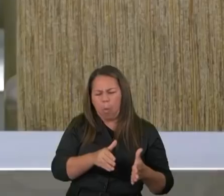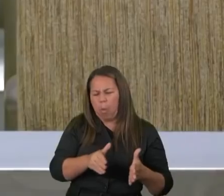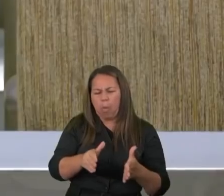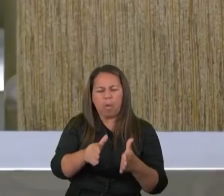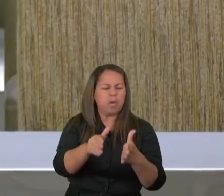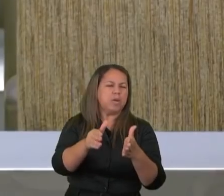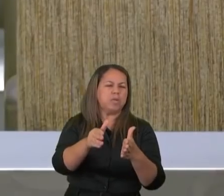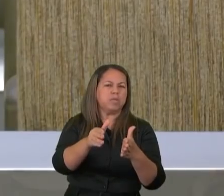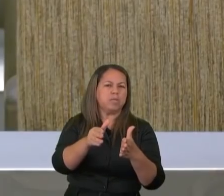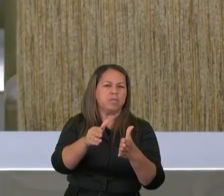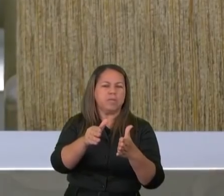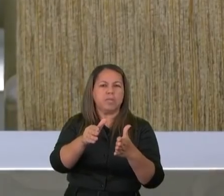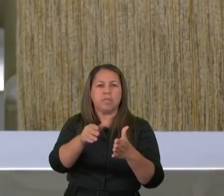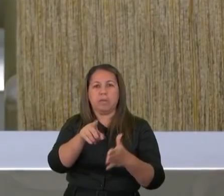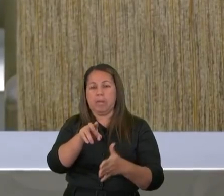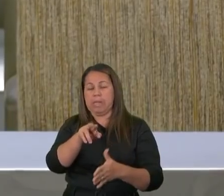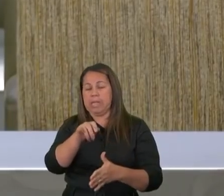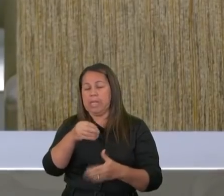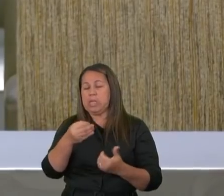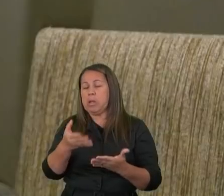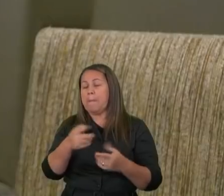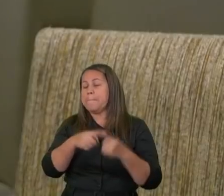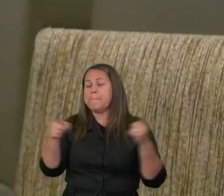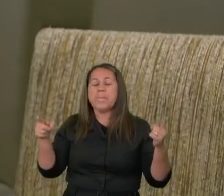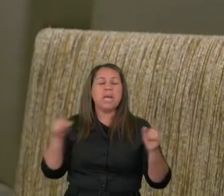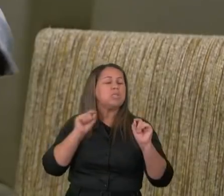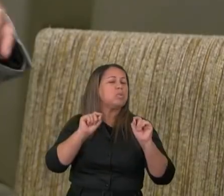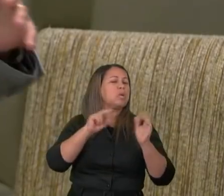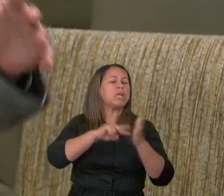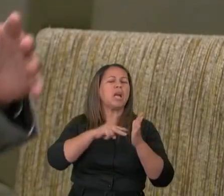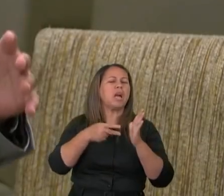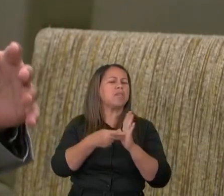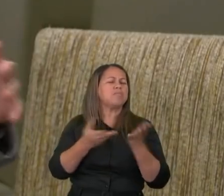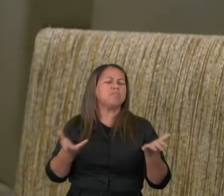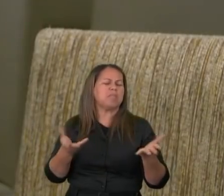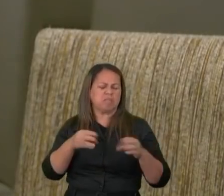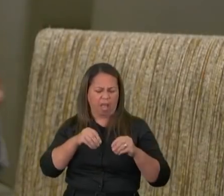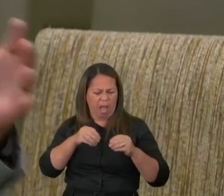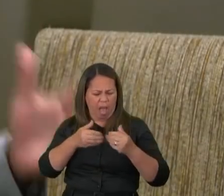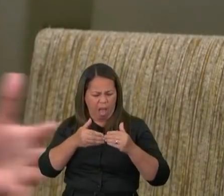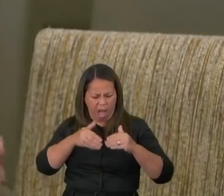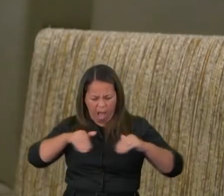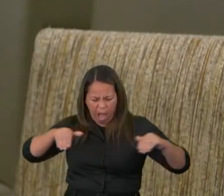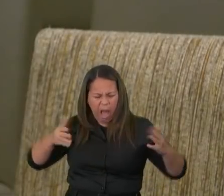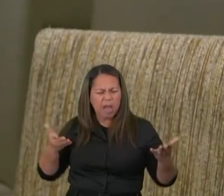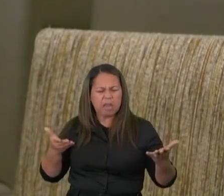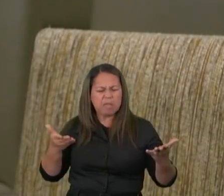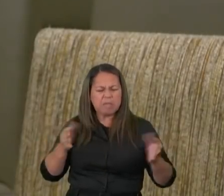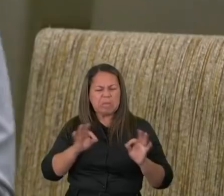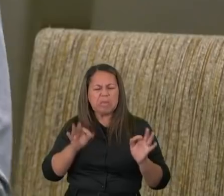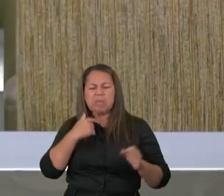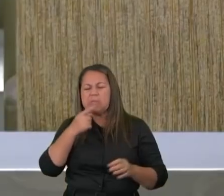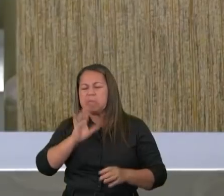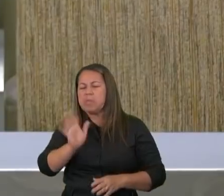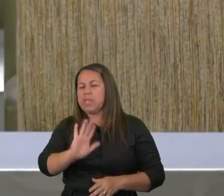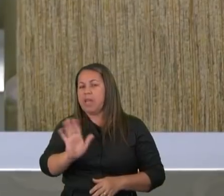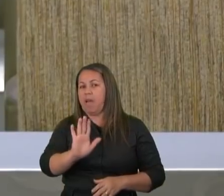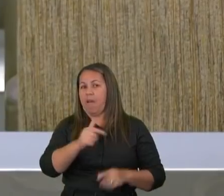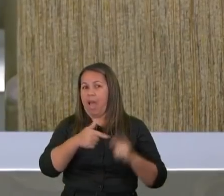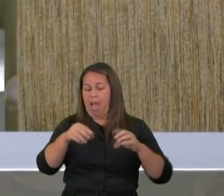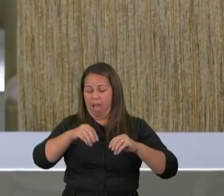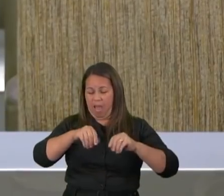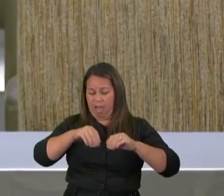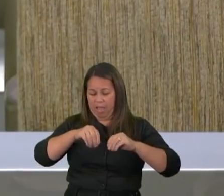dragão lançara. Só que tem uma coisa, a terra não se abre por acaso, a terra não